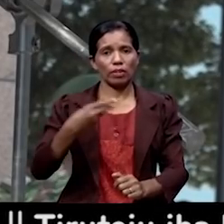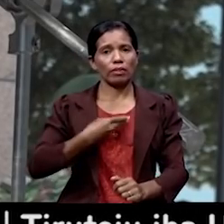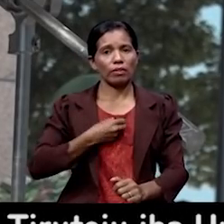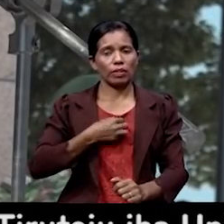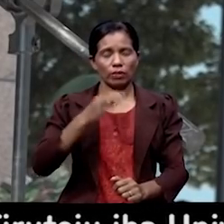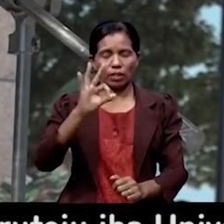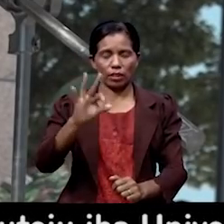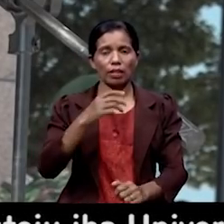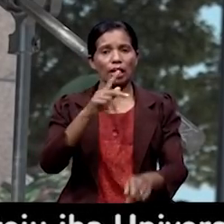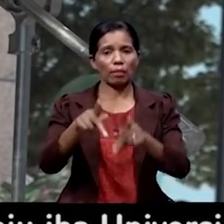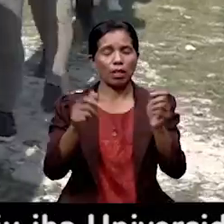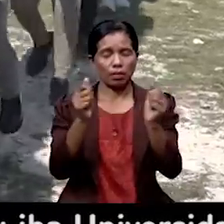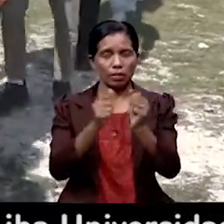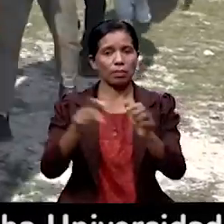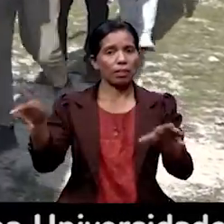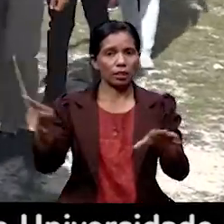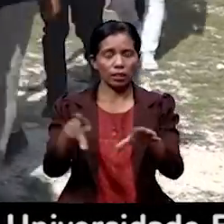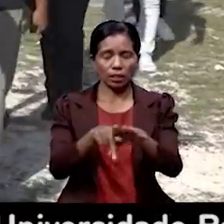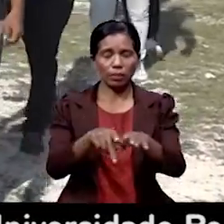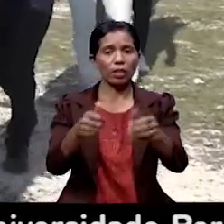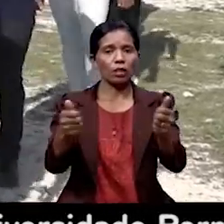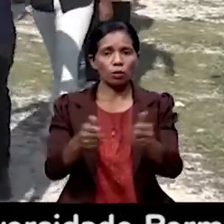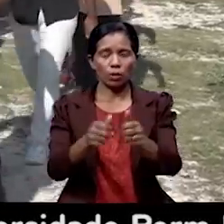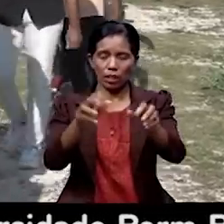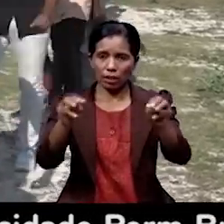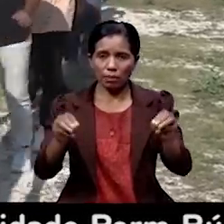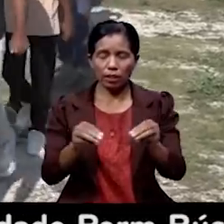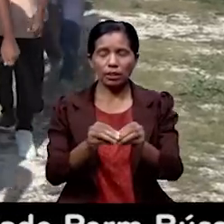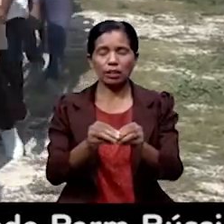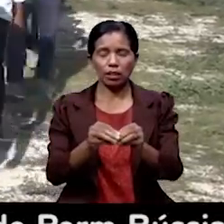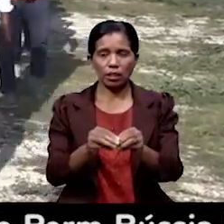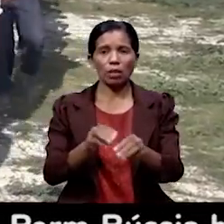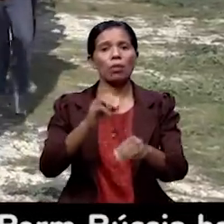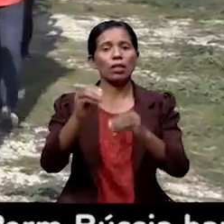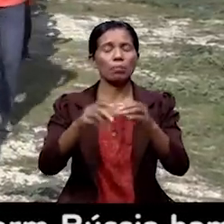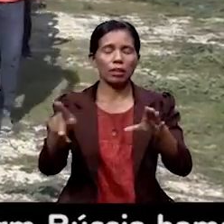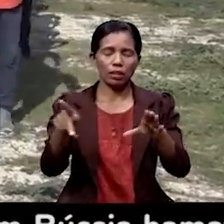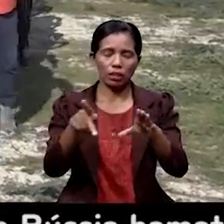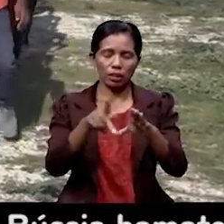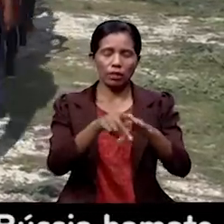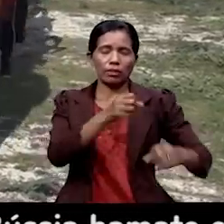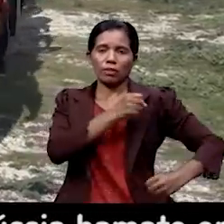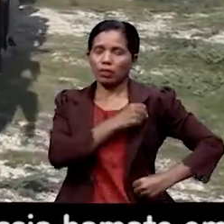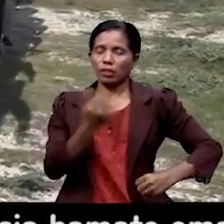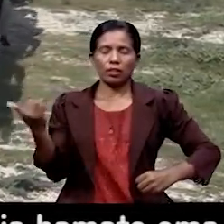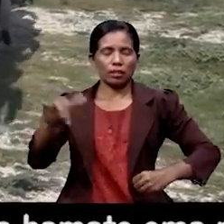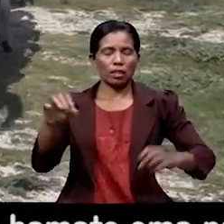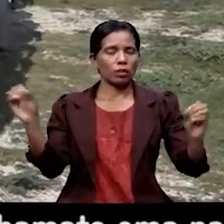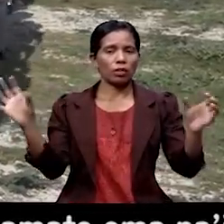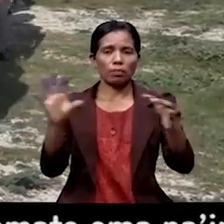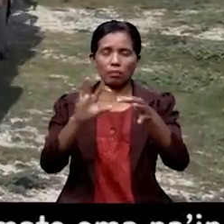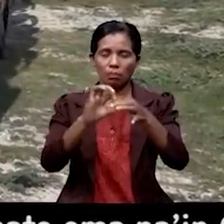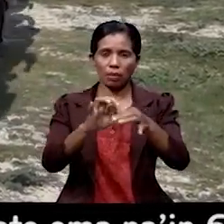hateten, kadetis nebe mak envolve a grupo arte marciais, wan hirata mona força armada, sira laos ona membro arte marciais,